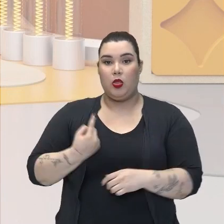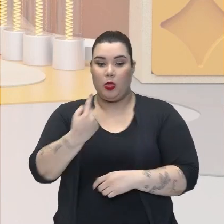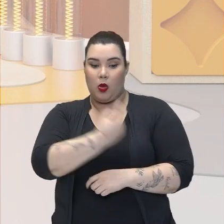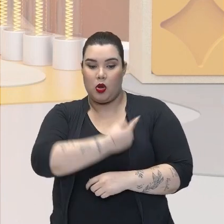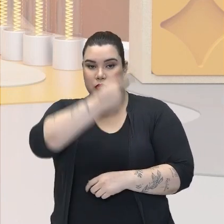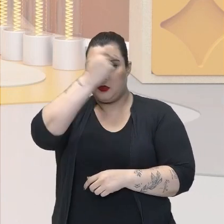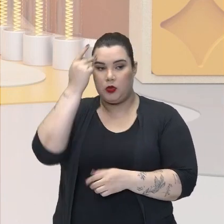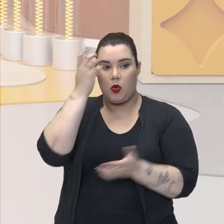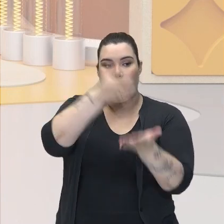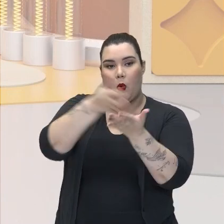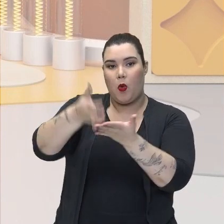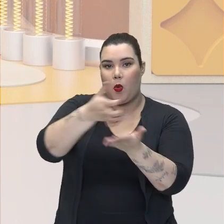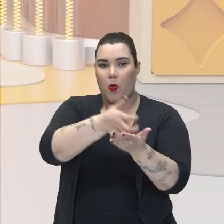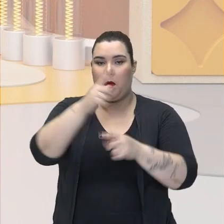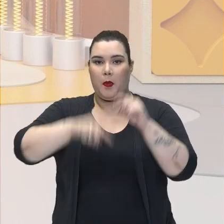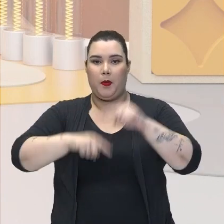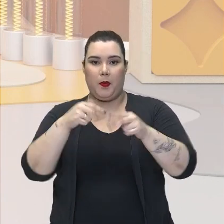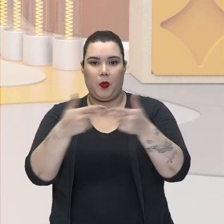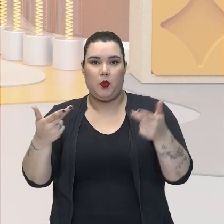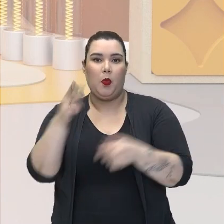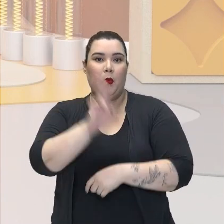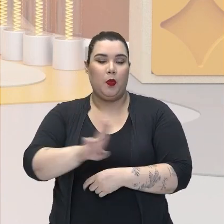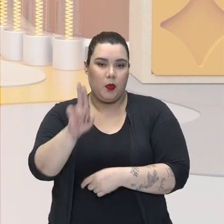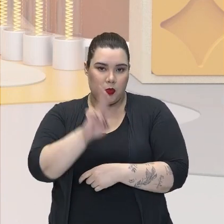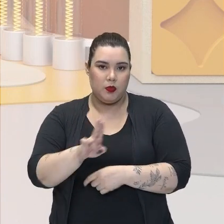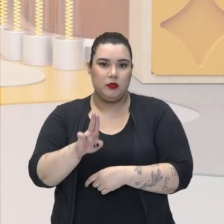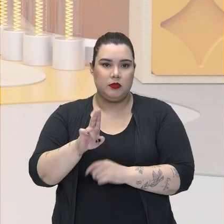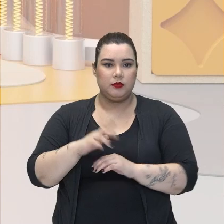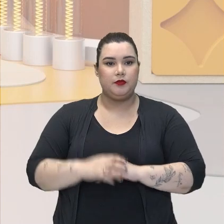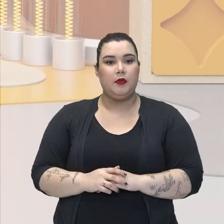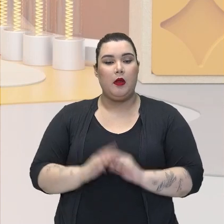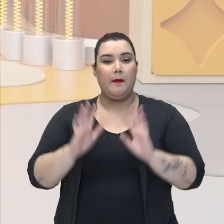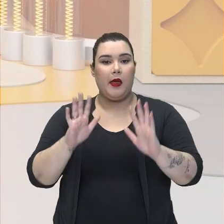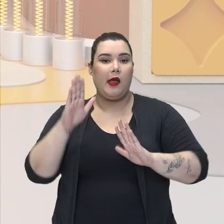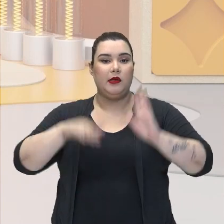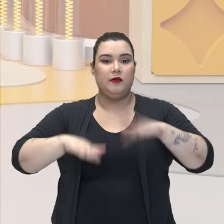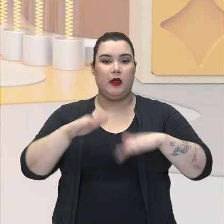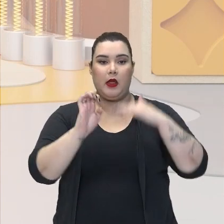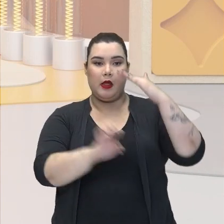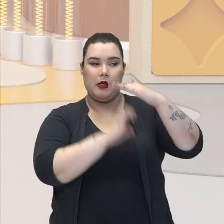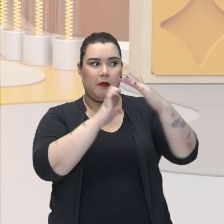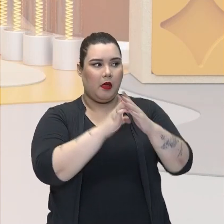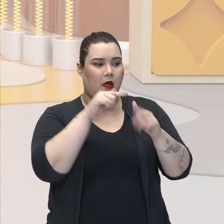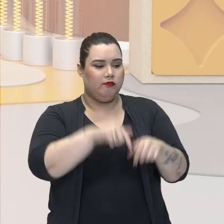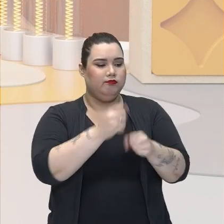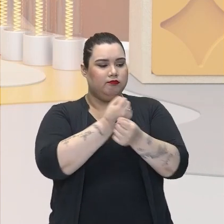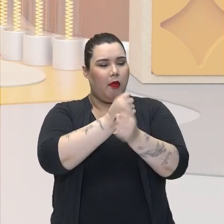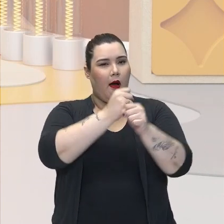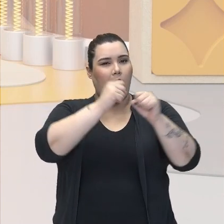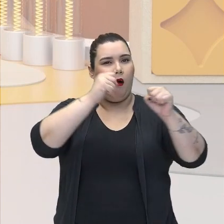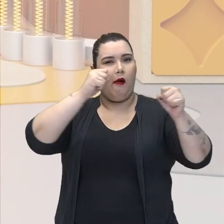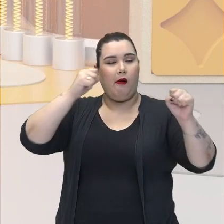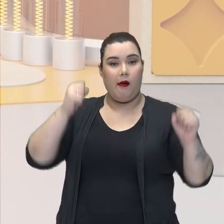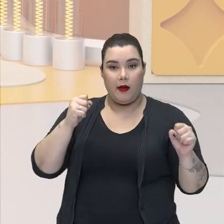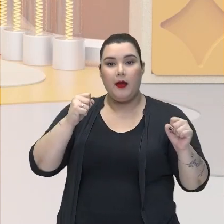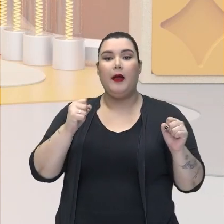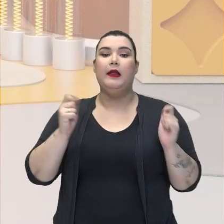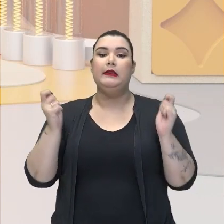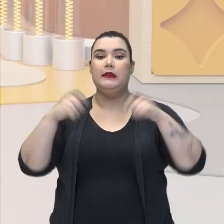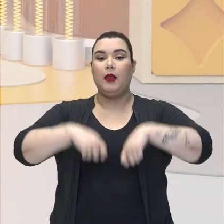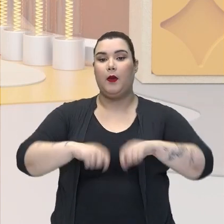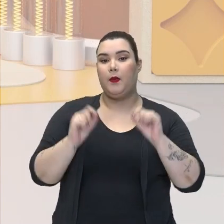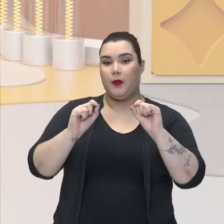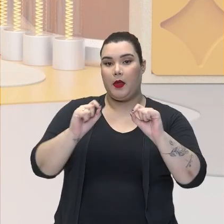esse produto, tá? Então tem uma disputa ali. Mas algumas vezes a empresa pode crescer tanto, ganhar mercado e se tornar ali